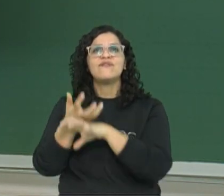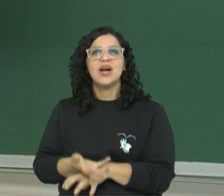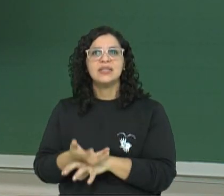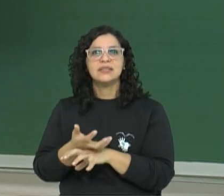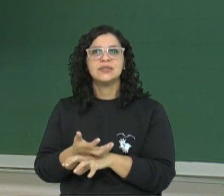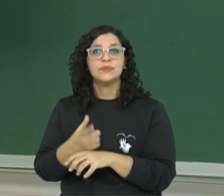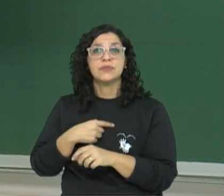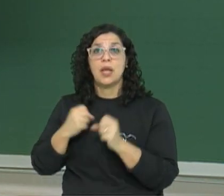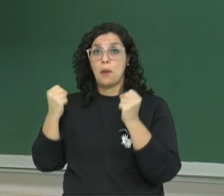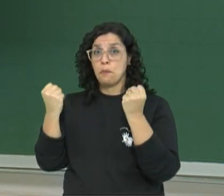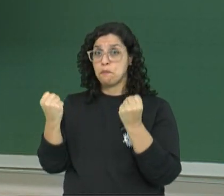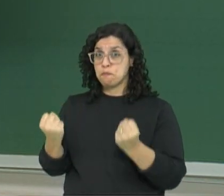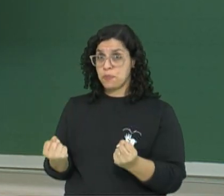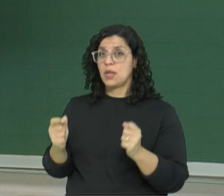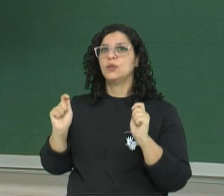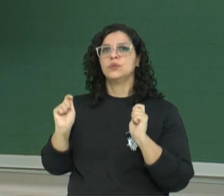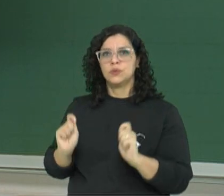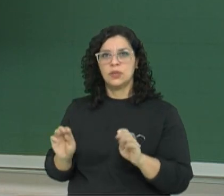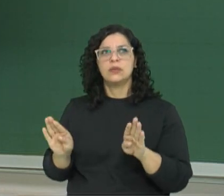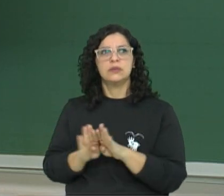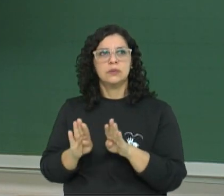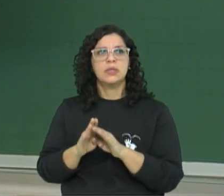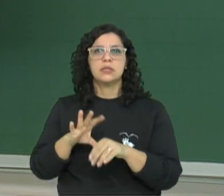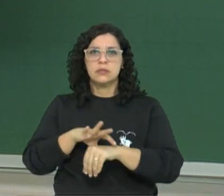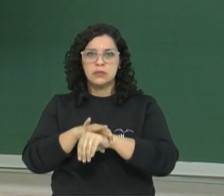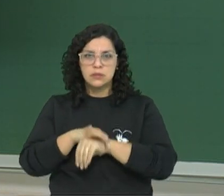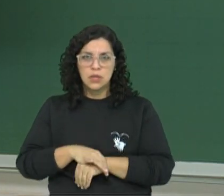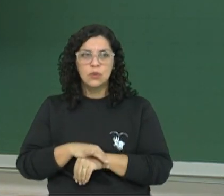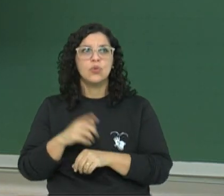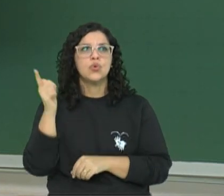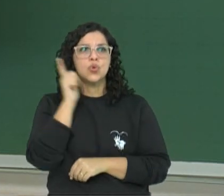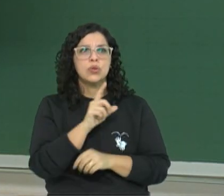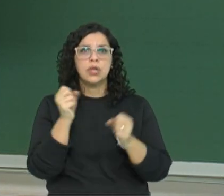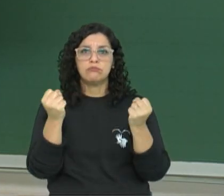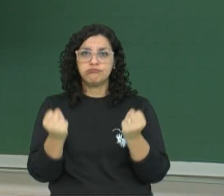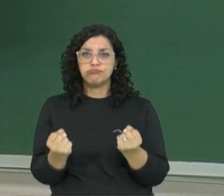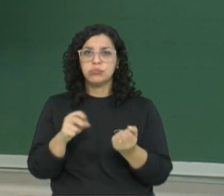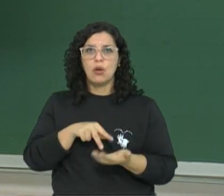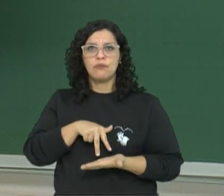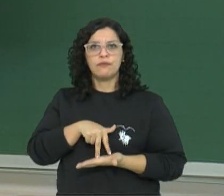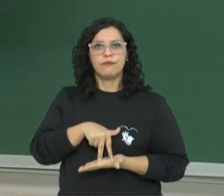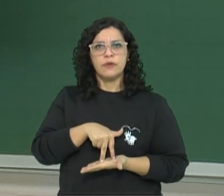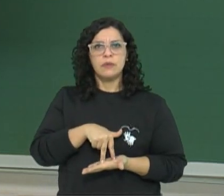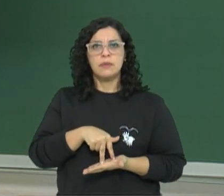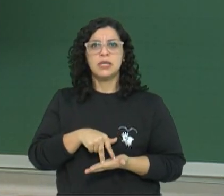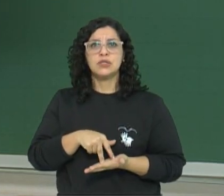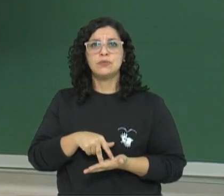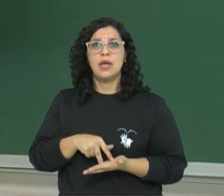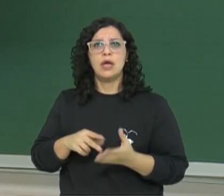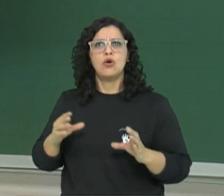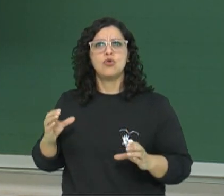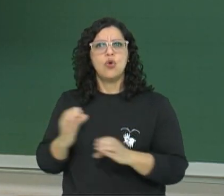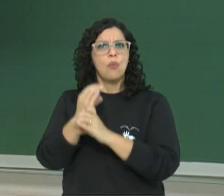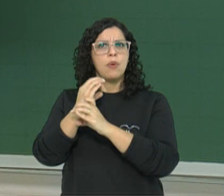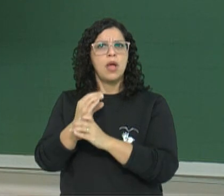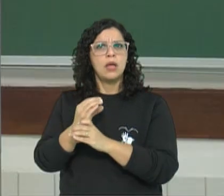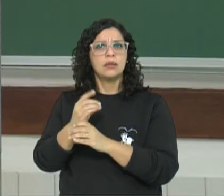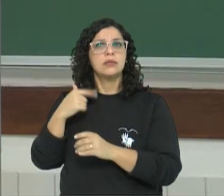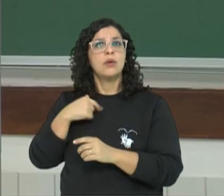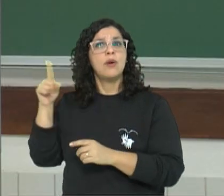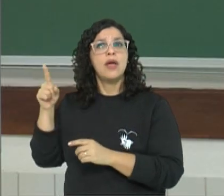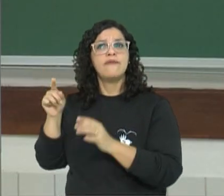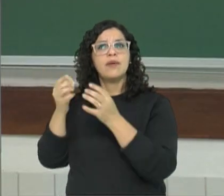garantido pelo peso dela, né? O peso dela consegue garantir estabilidade, mas ela não é maciça. E, consequentemente, como